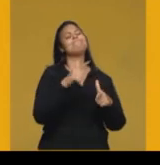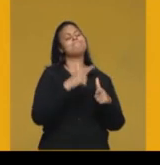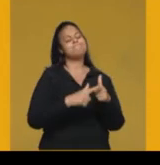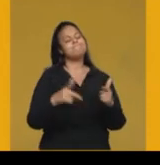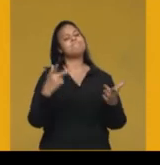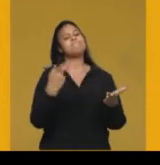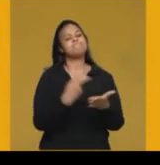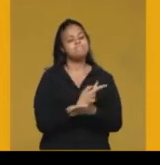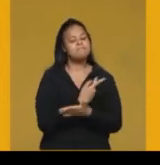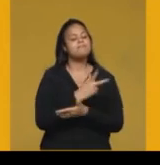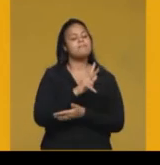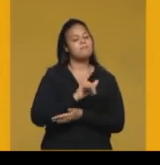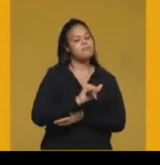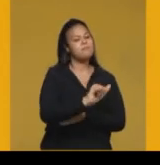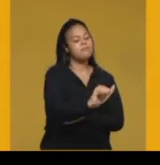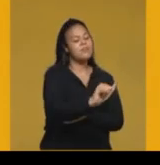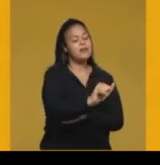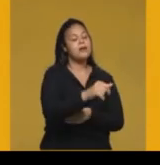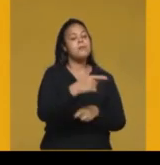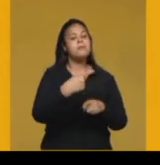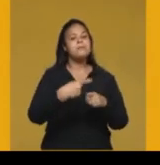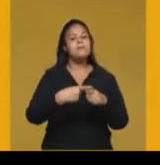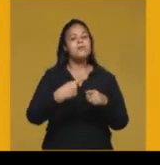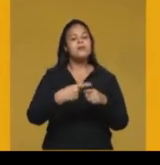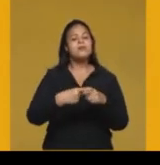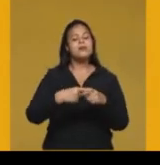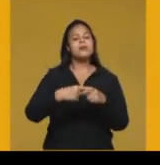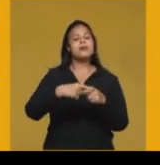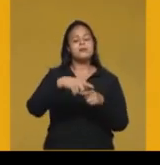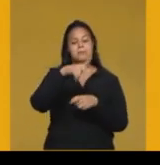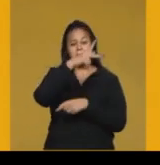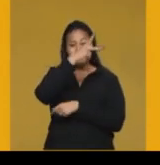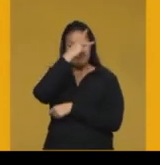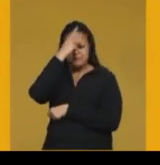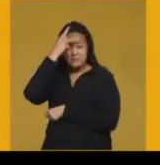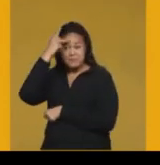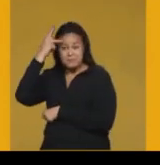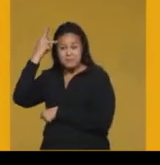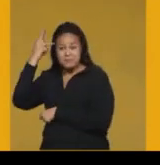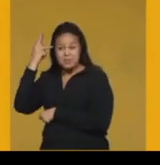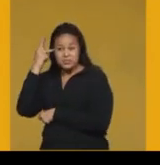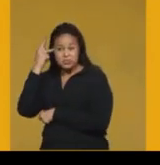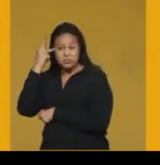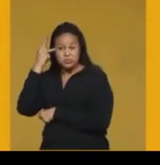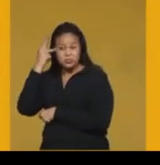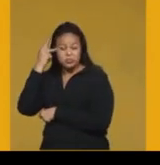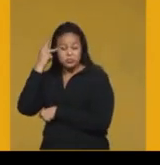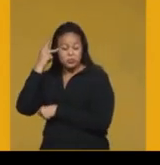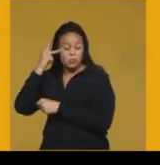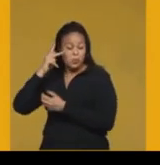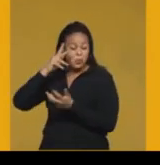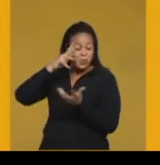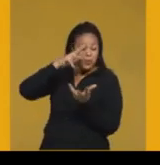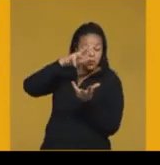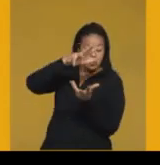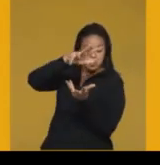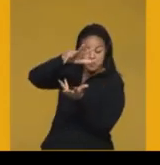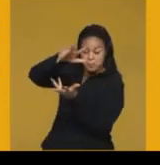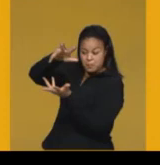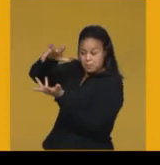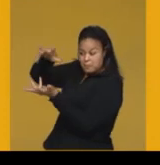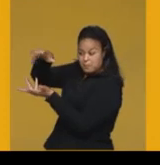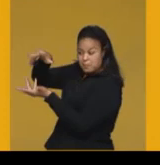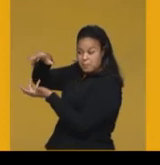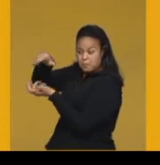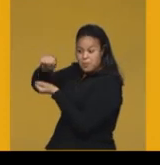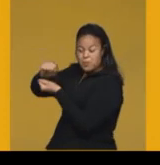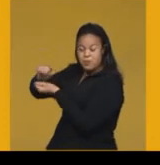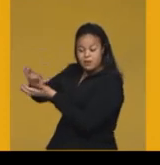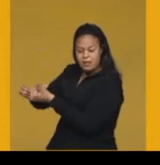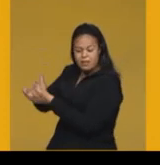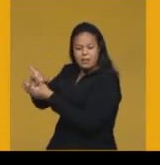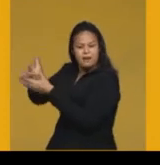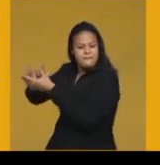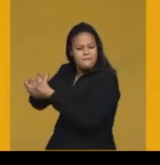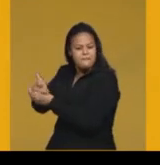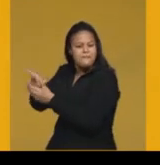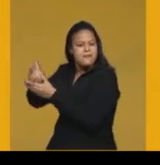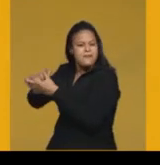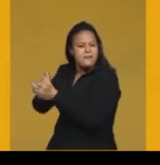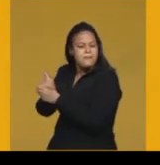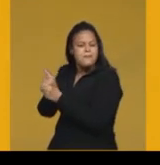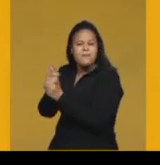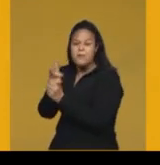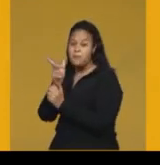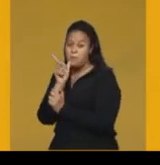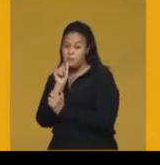socioeconômicas das camadas mais baixas da população. Enquanto no mundo todo se diz para lavar as mãos com água e